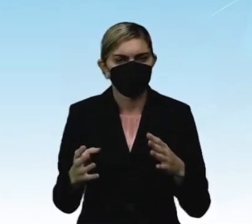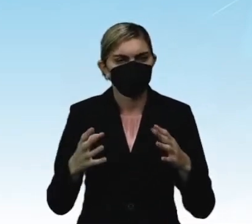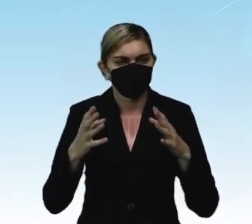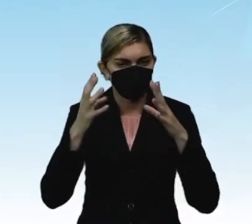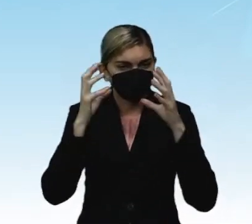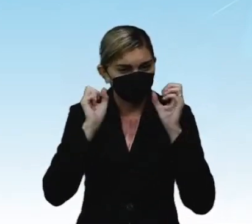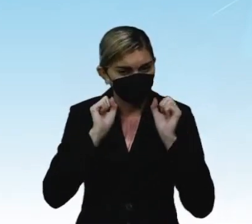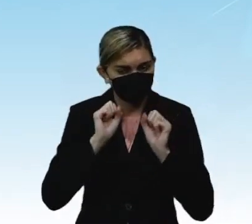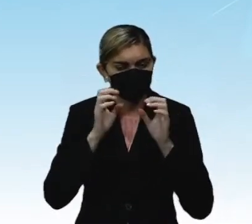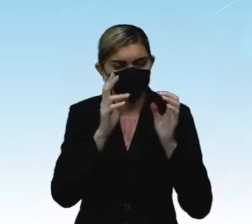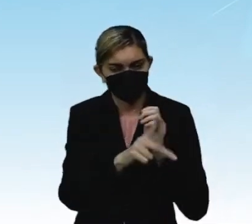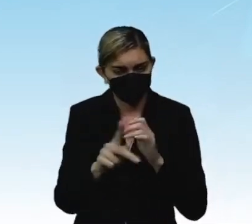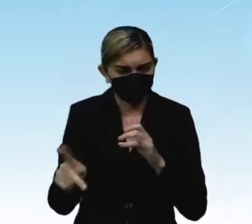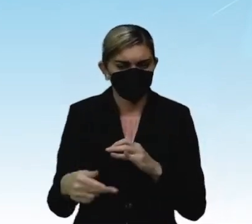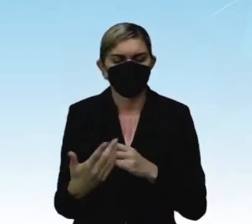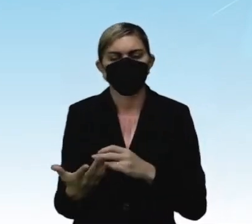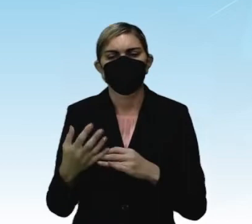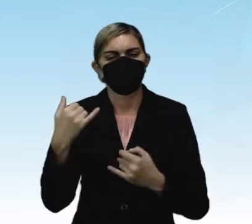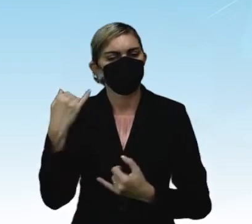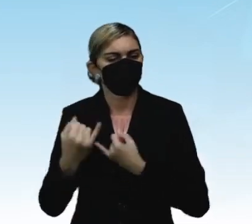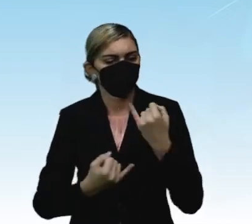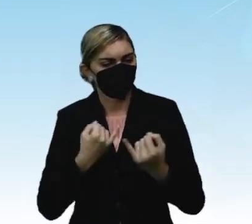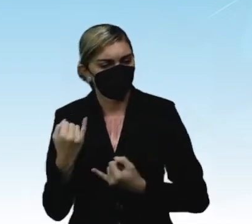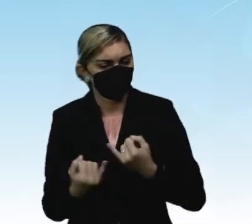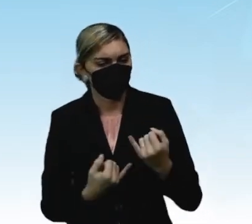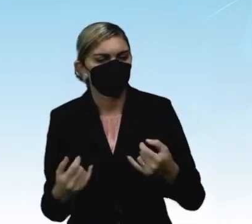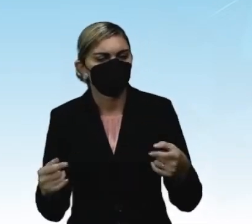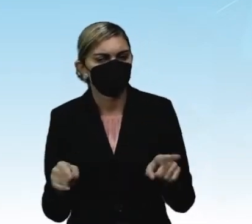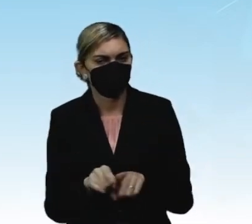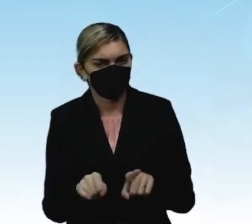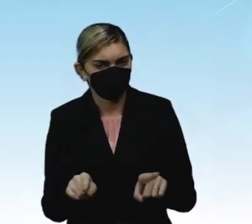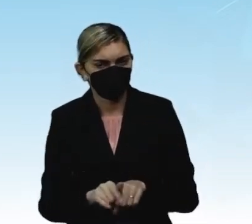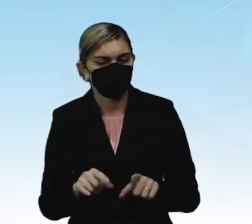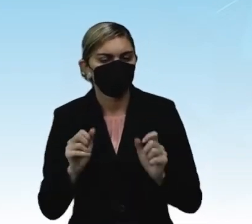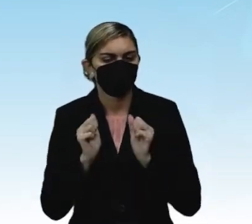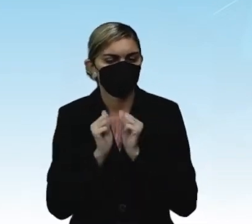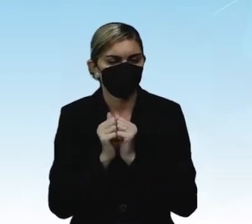ouvir a professora, na hora de brincar também, que ela brinca com